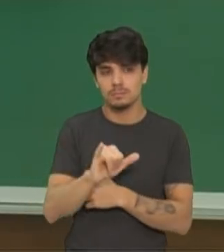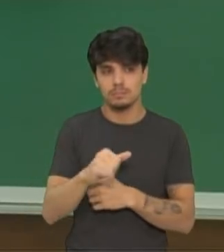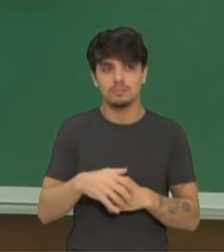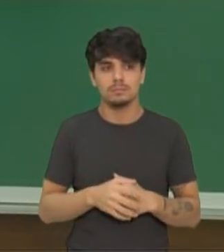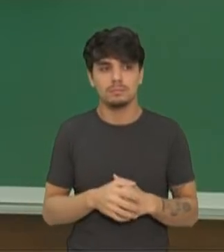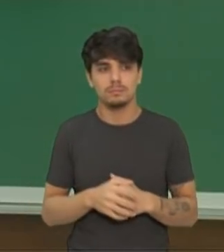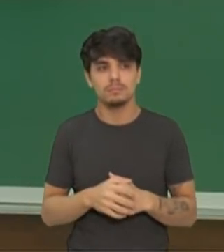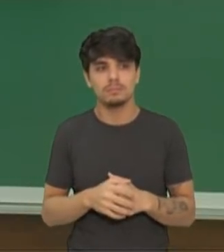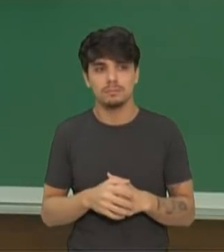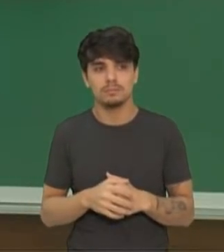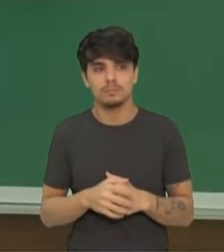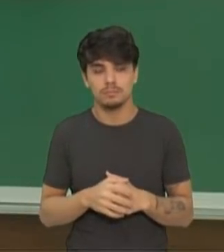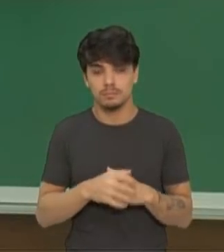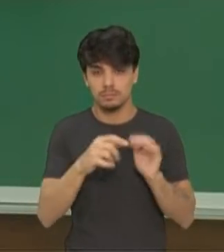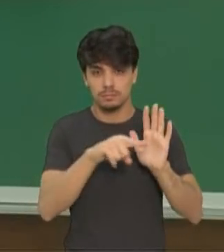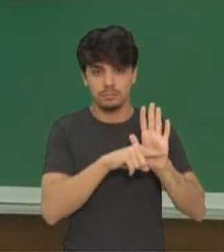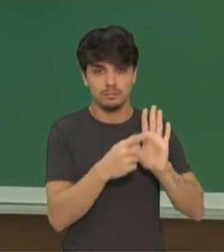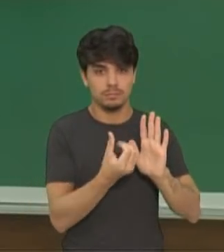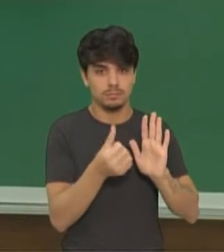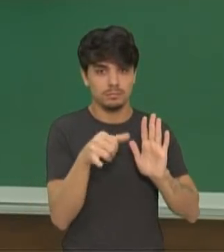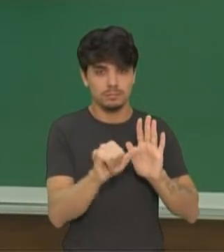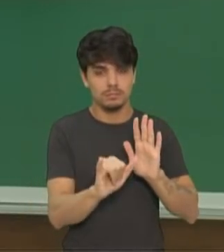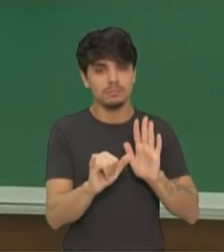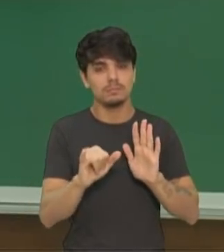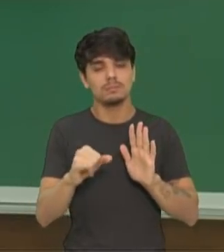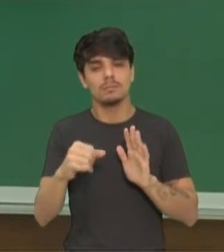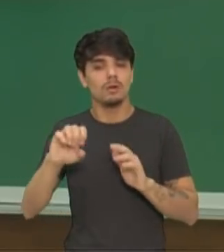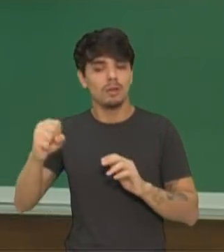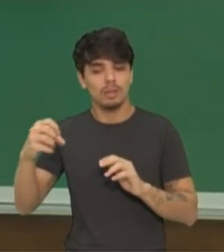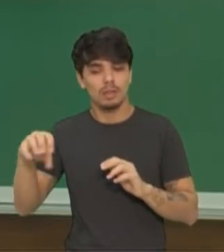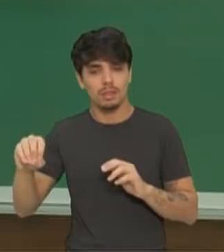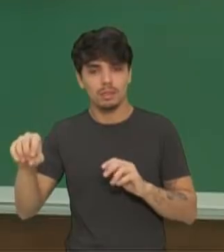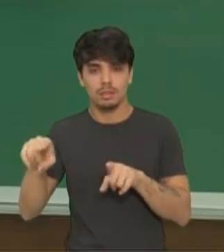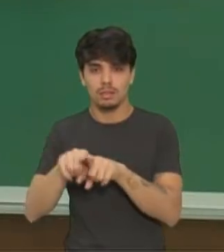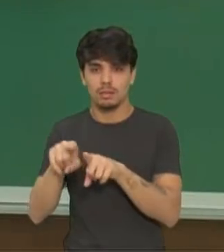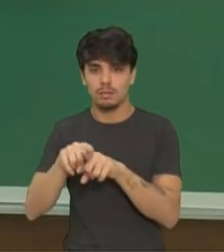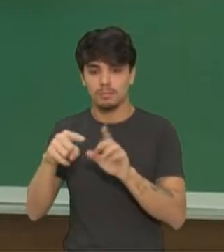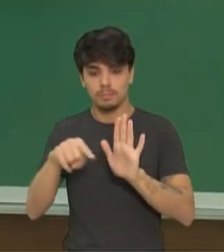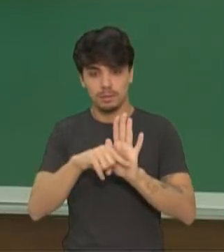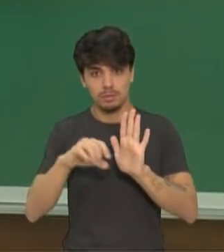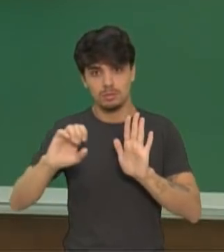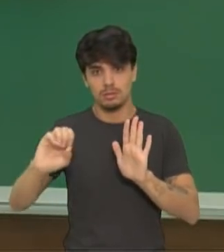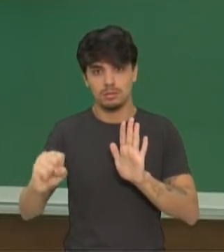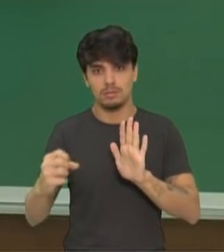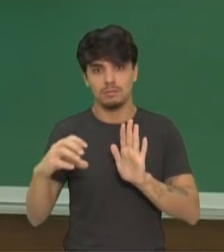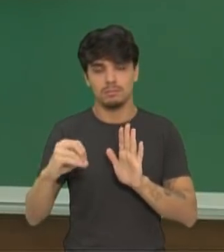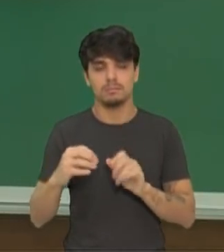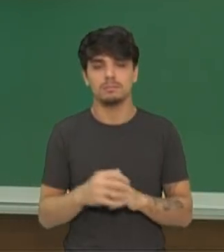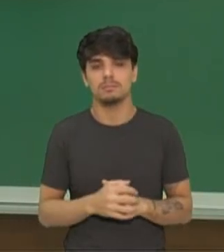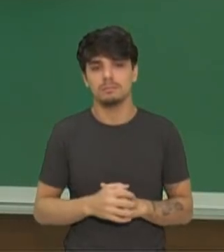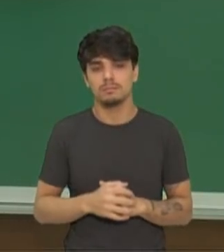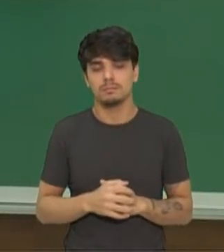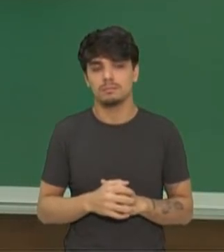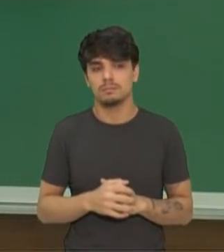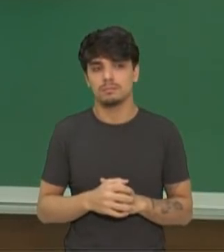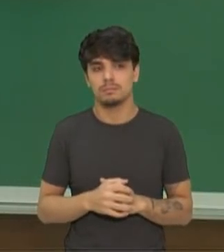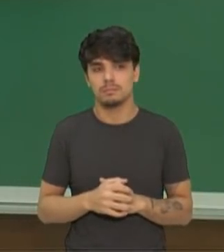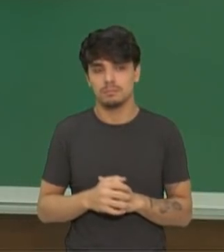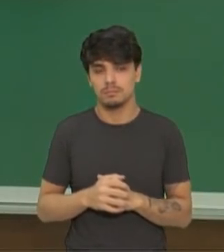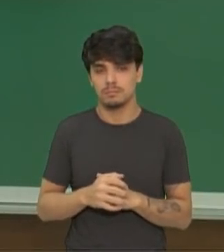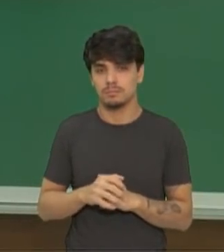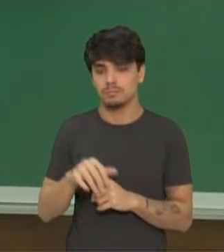a operação menos 6y e 80 também, menos 80. Isolei o y, então o